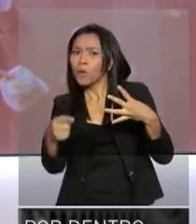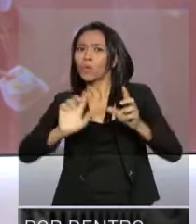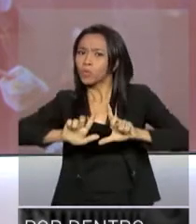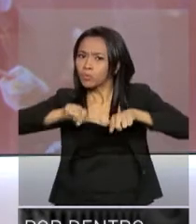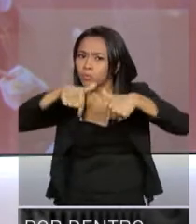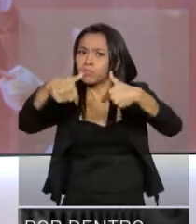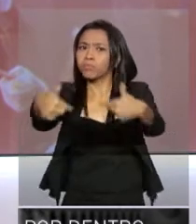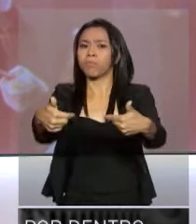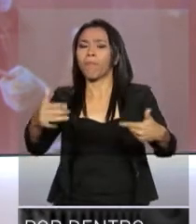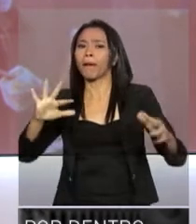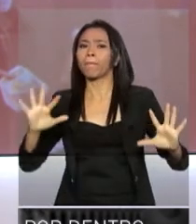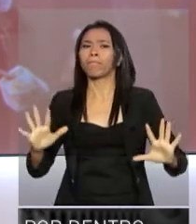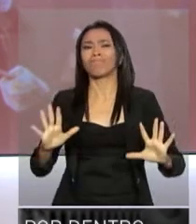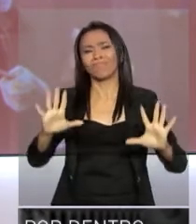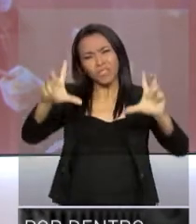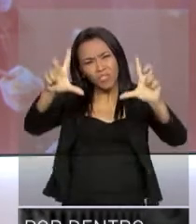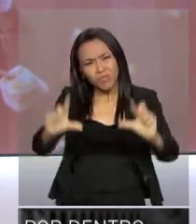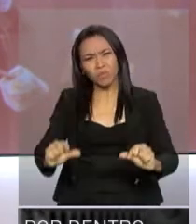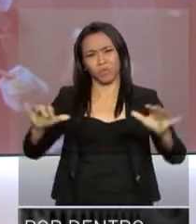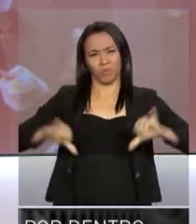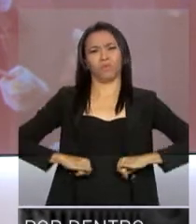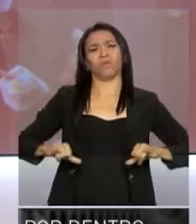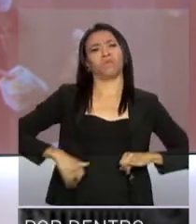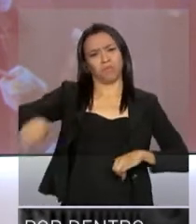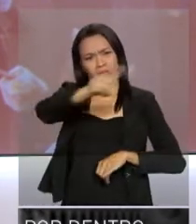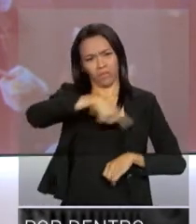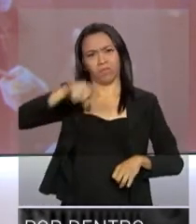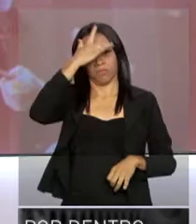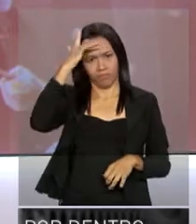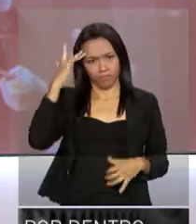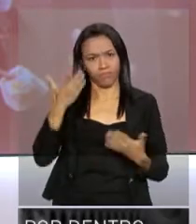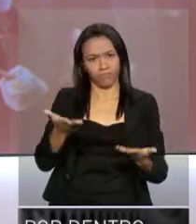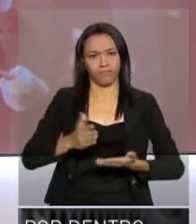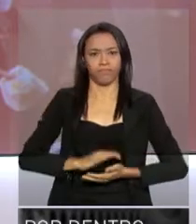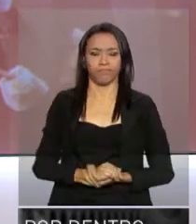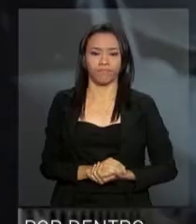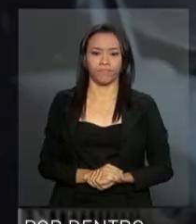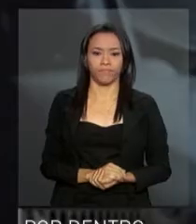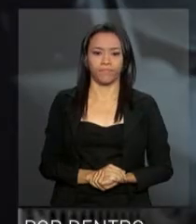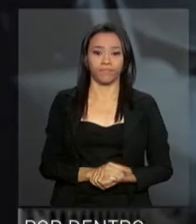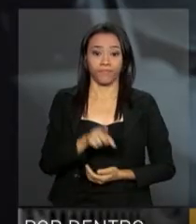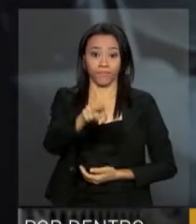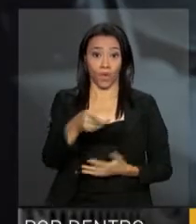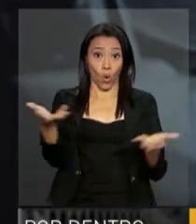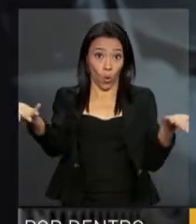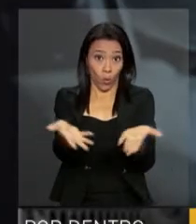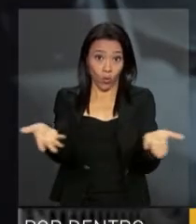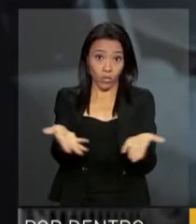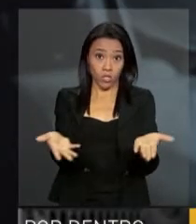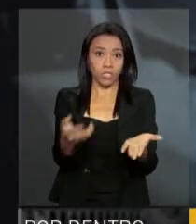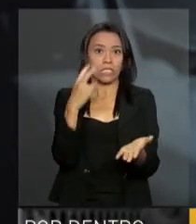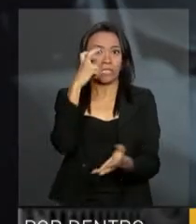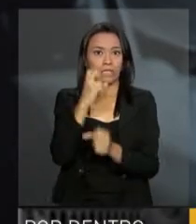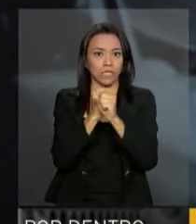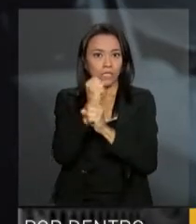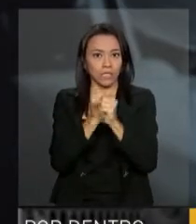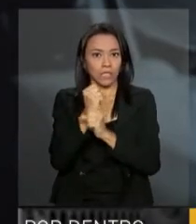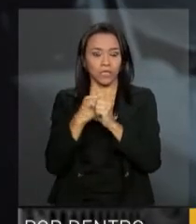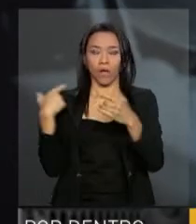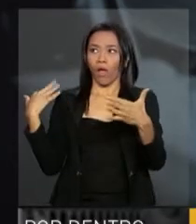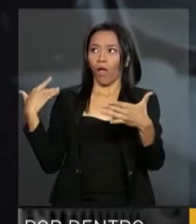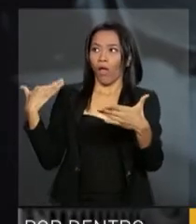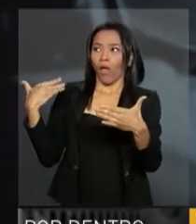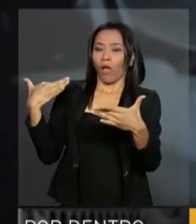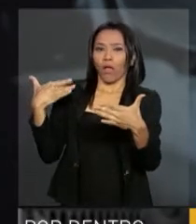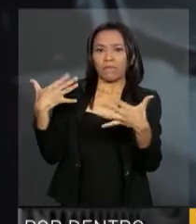região para minimizar o sofrimento da população nordestina. Hoje nós estamos vivendo 5 anos de seca, a